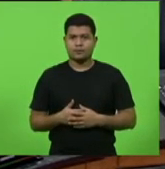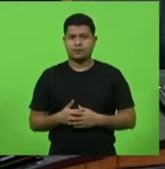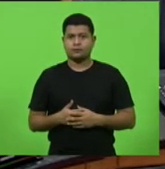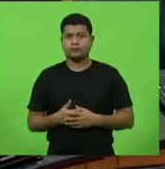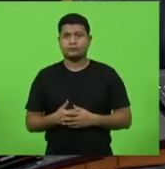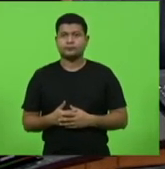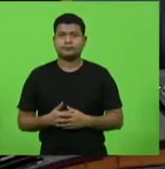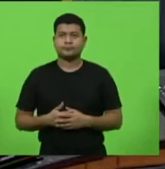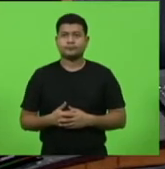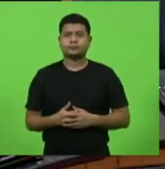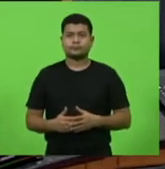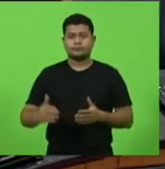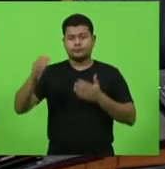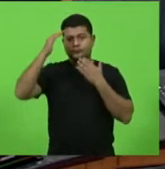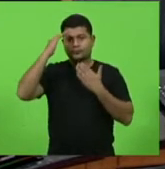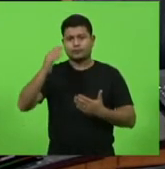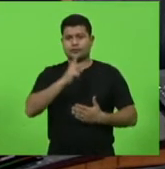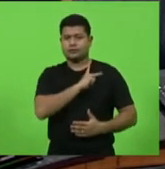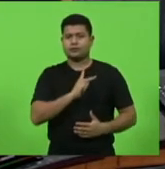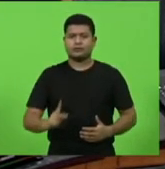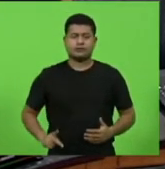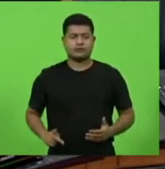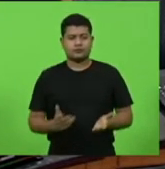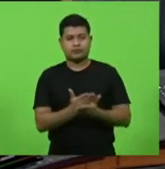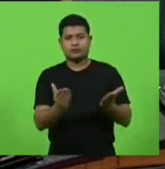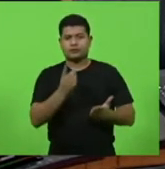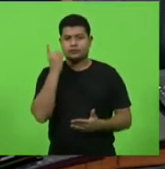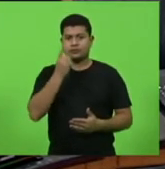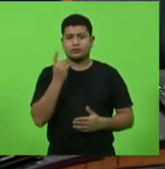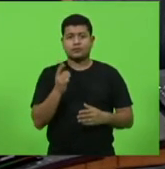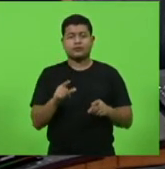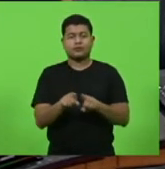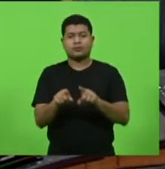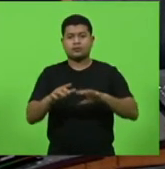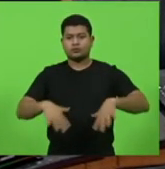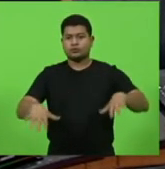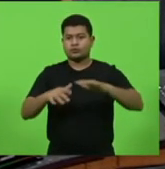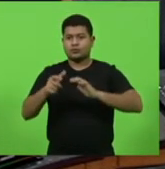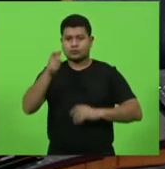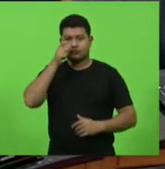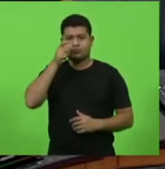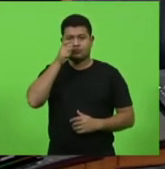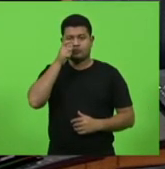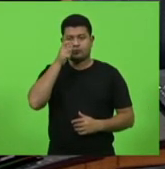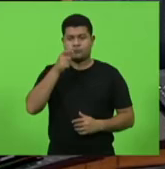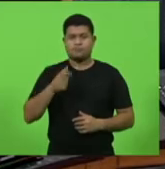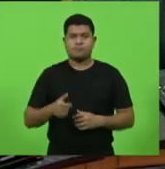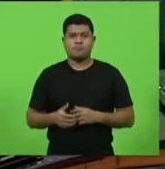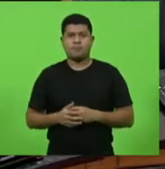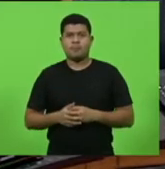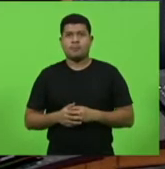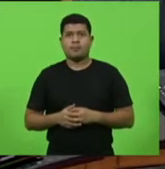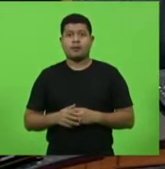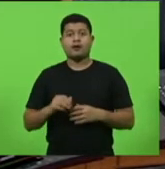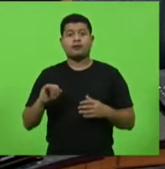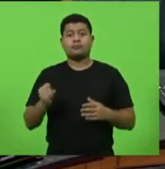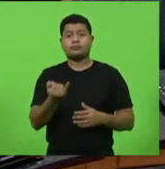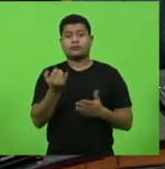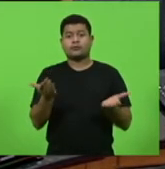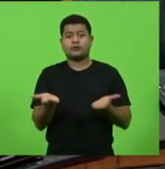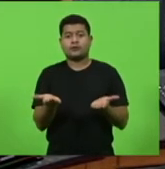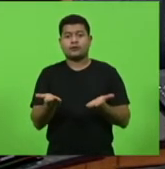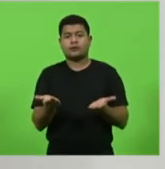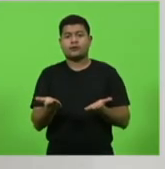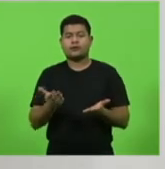Obrigado, senhor presidente, senhores deputados, público que nos acompanha. Aproveitar para fazer